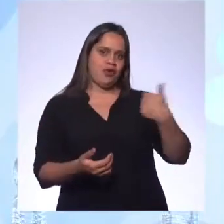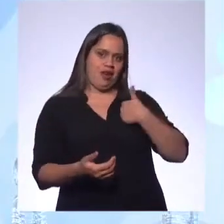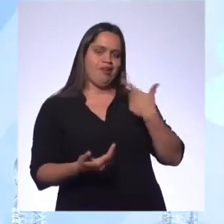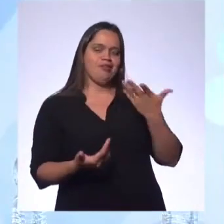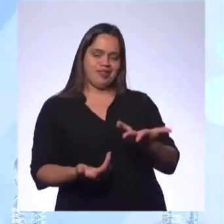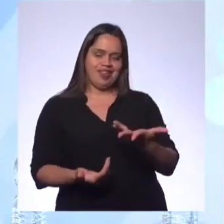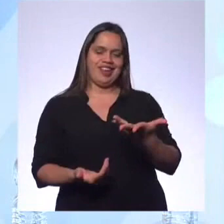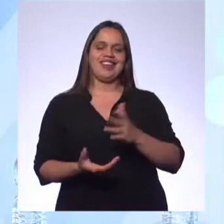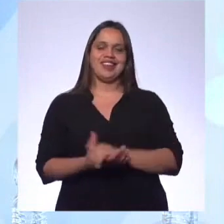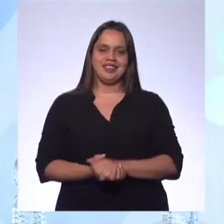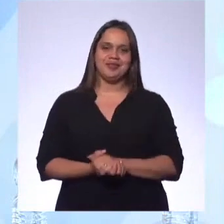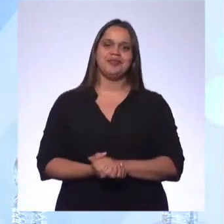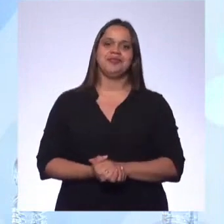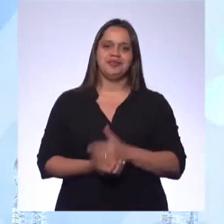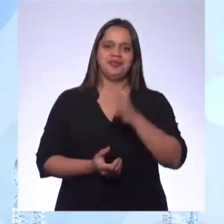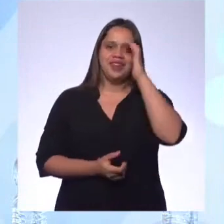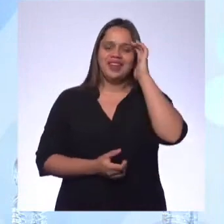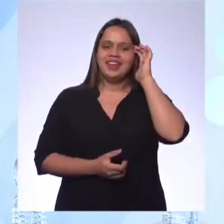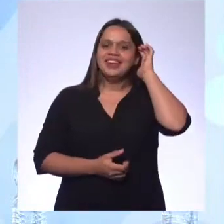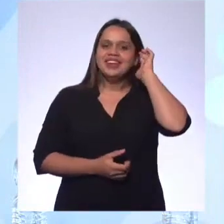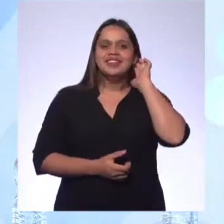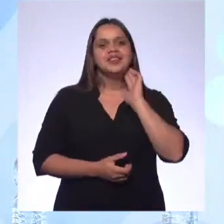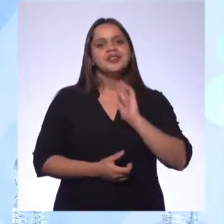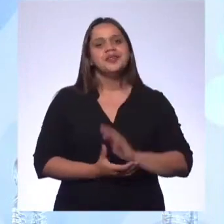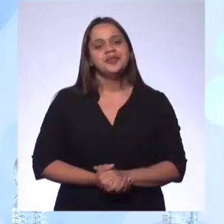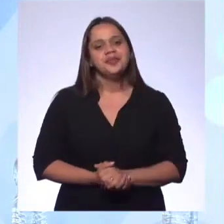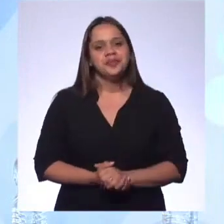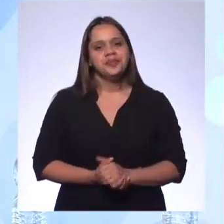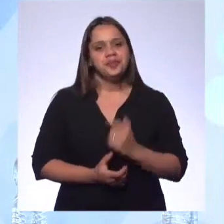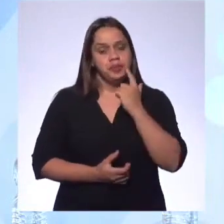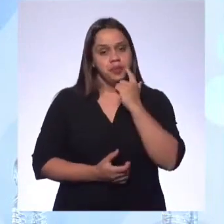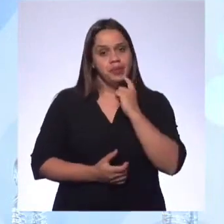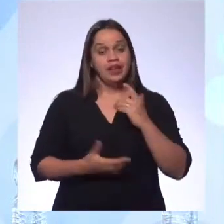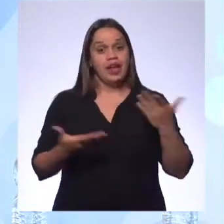claro, né, gente? Muito. E aí,